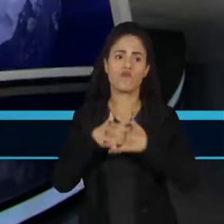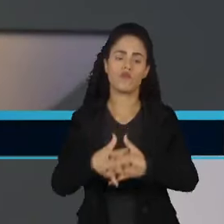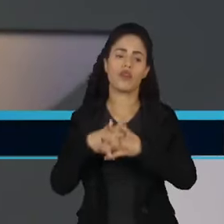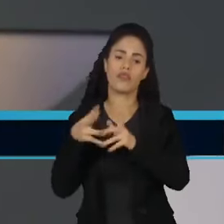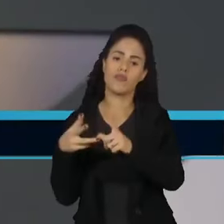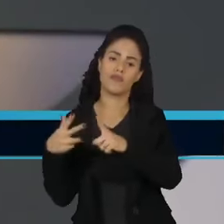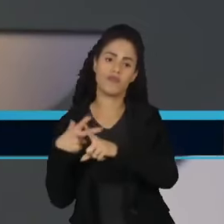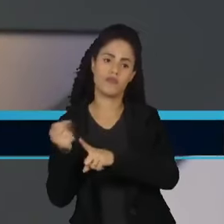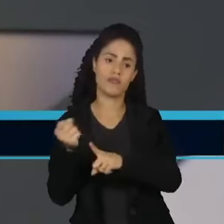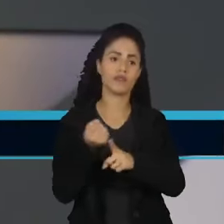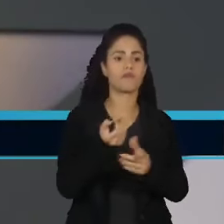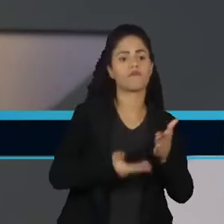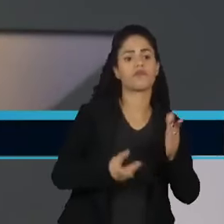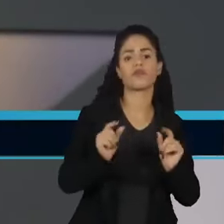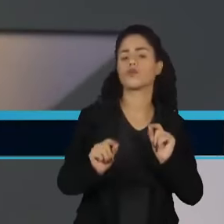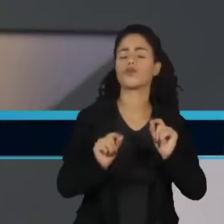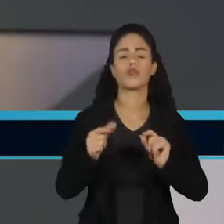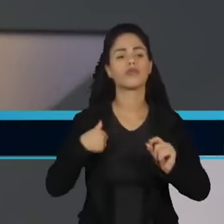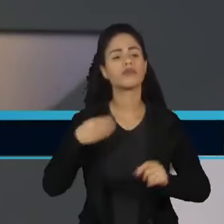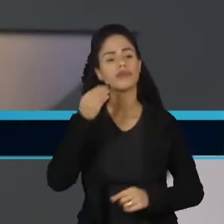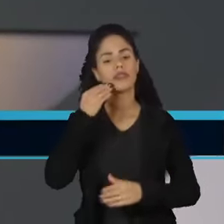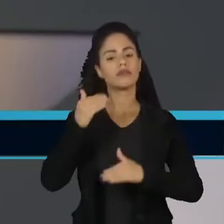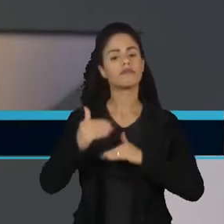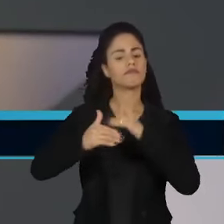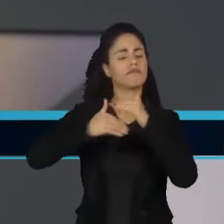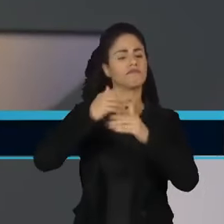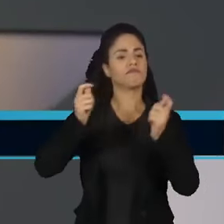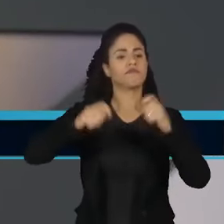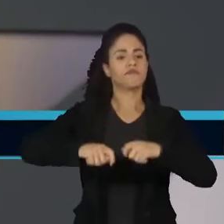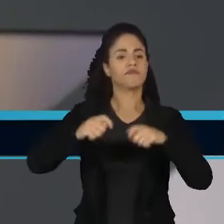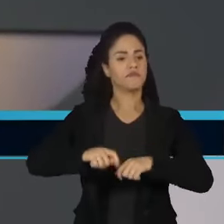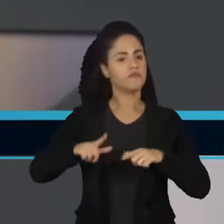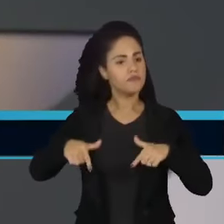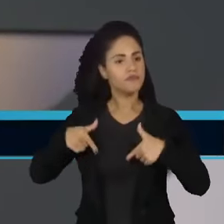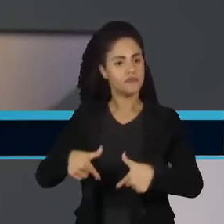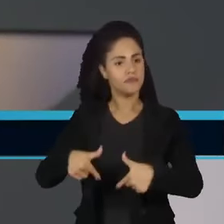essa eleição, é como é que isso vai ser reconstruída a possibilidade de ação política ali no país.